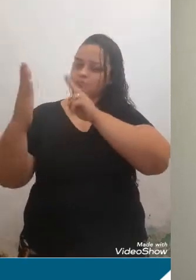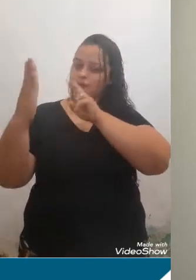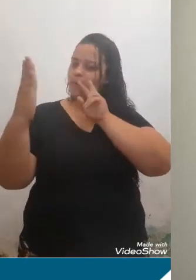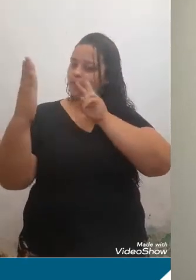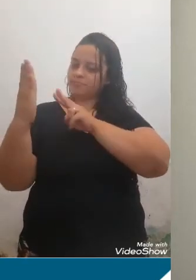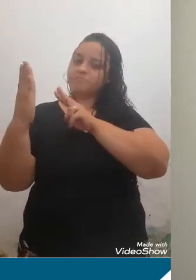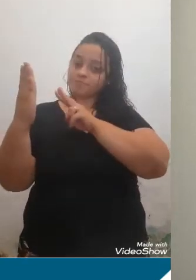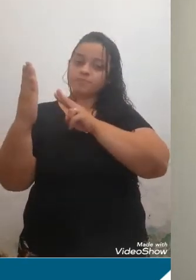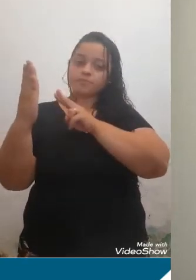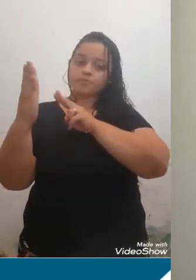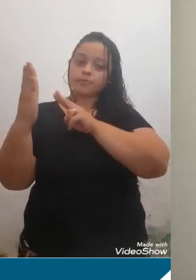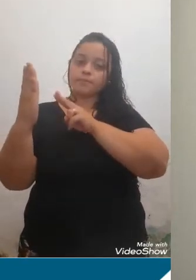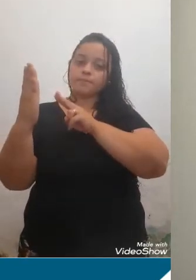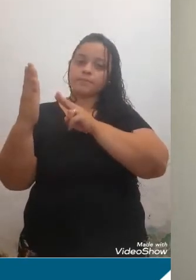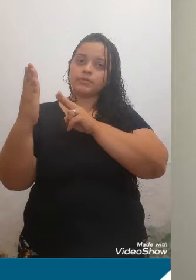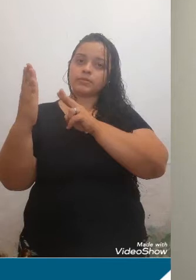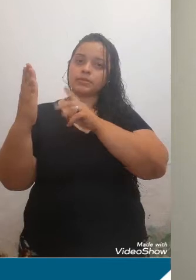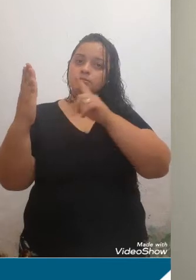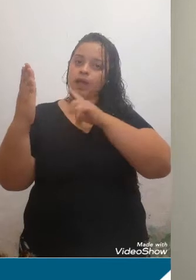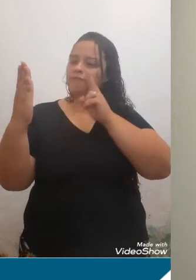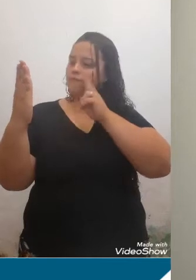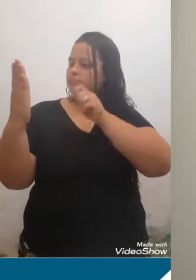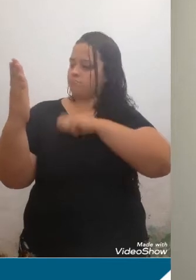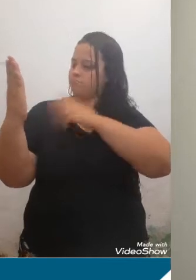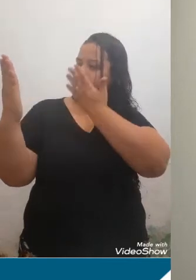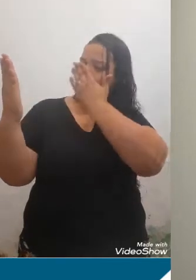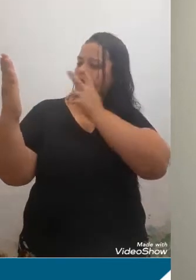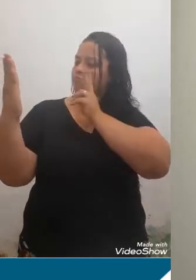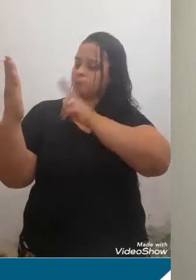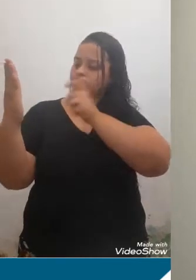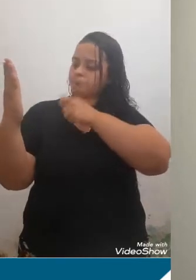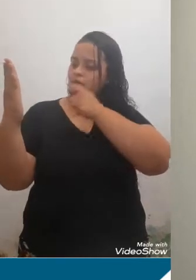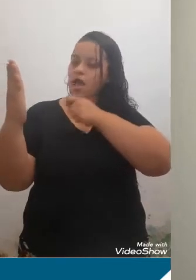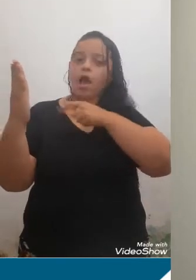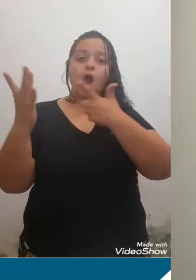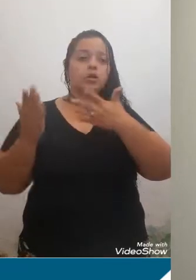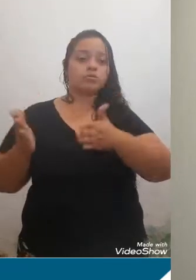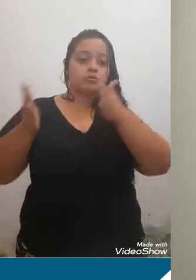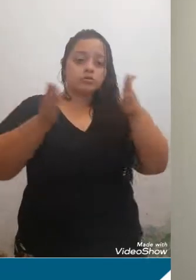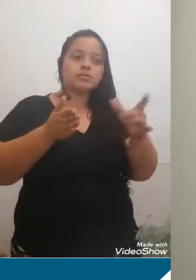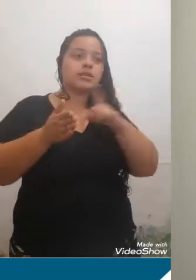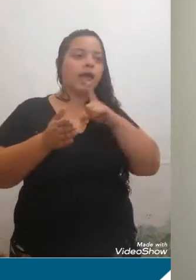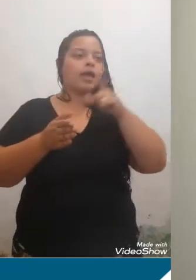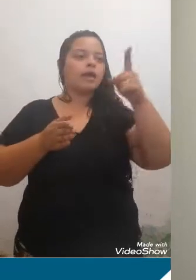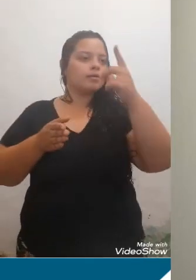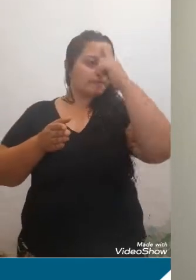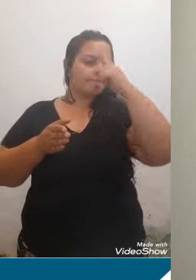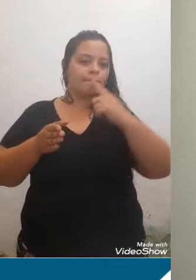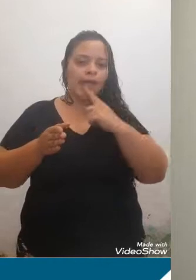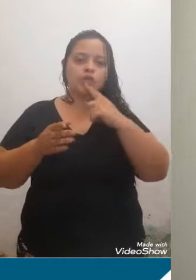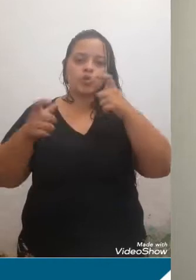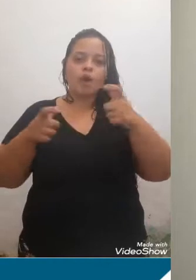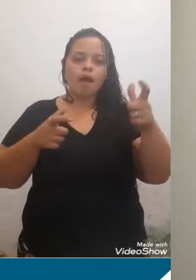espelho, propriamente dito, né? Que ele está vendo o reflexo dele no espelho, e na segunda imagem você está